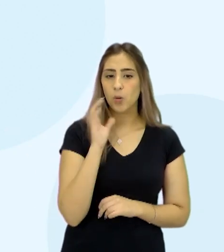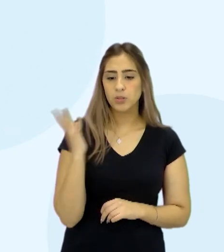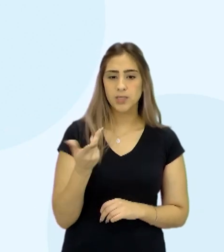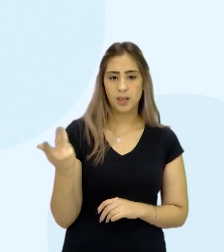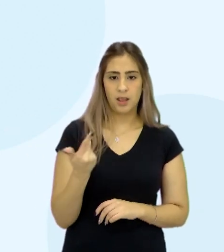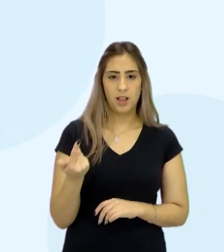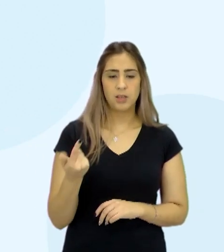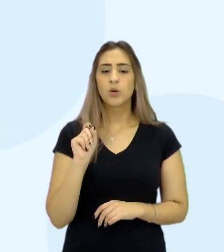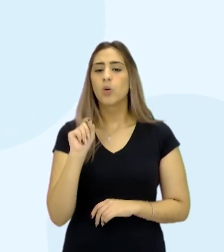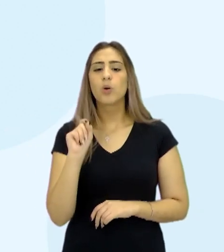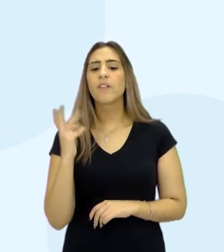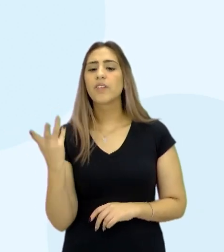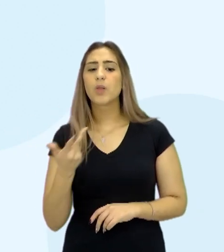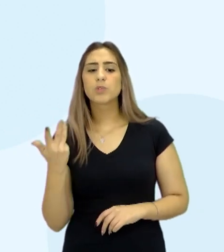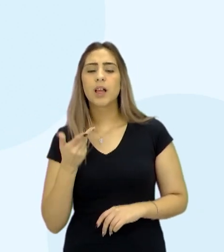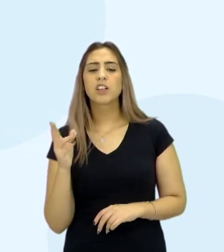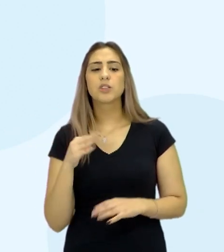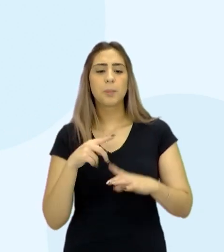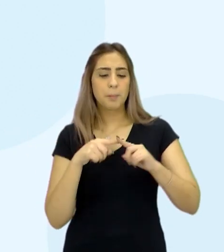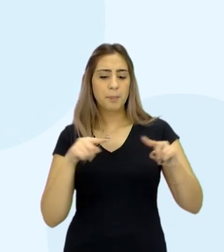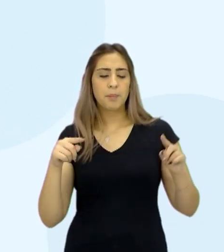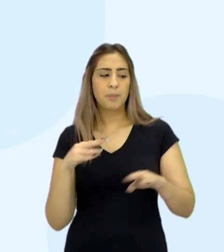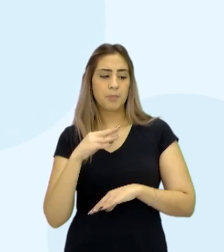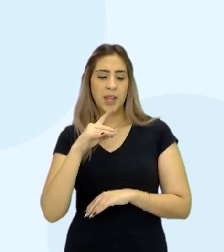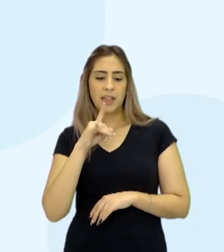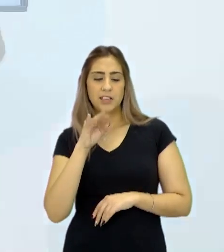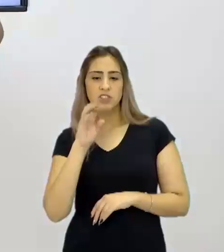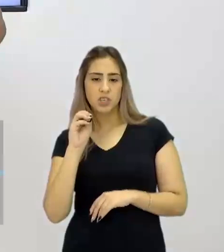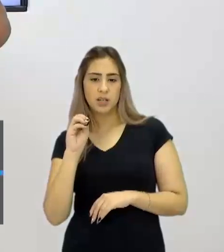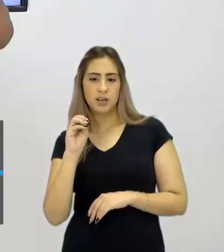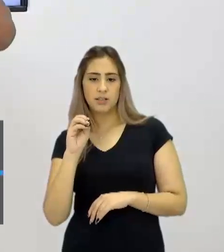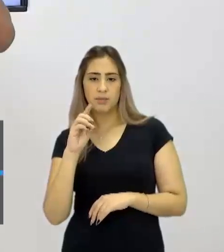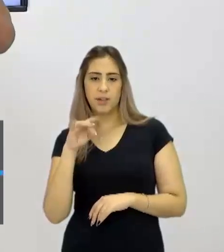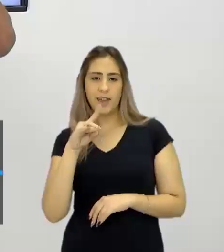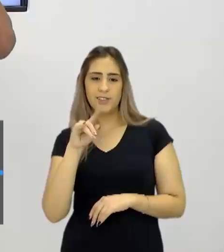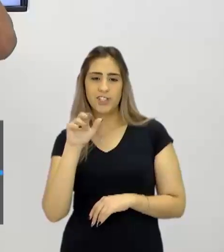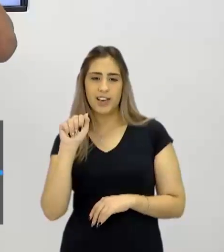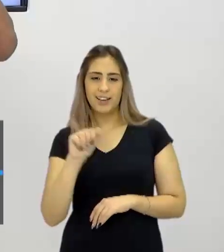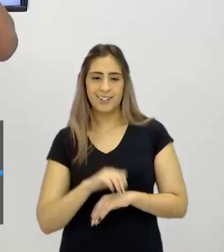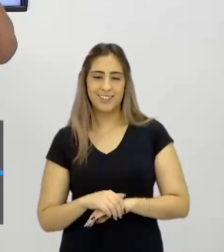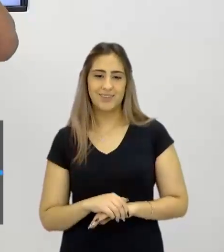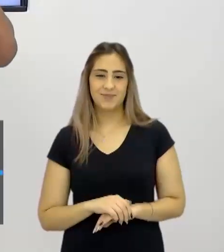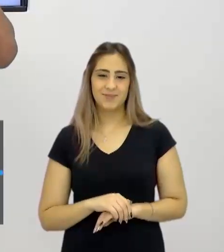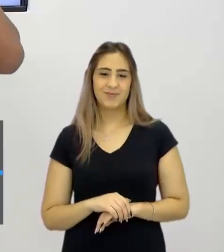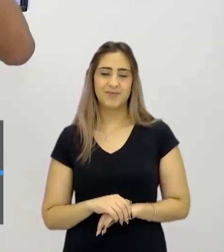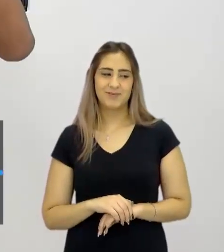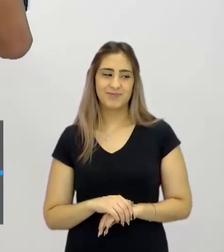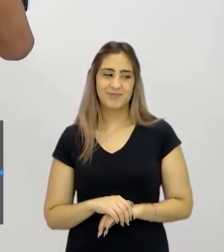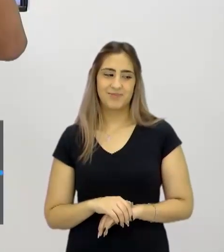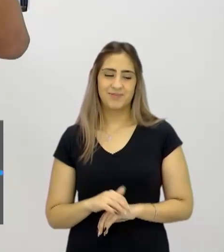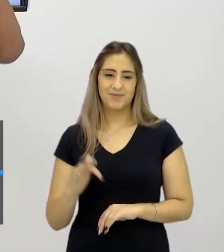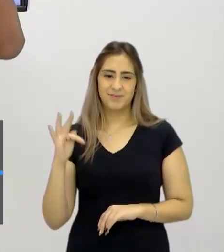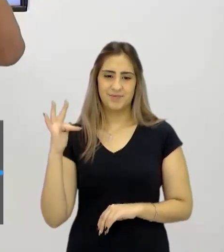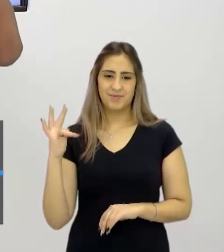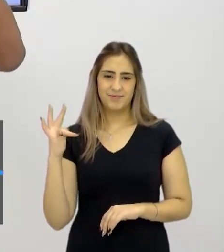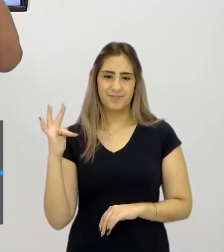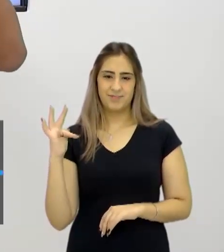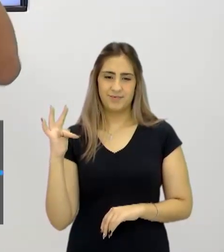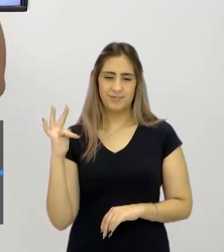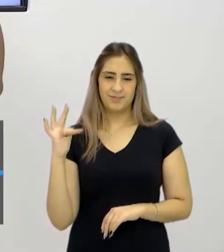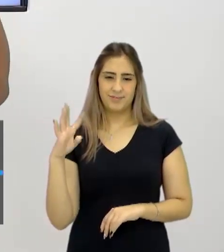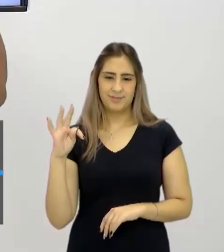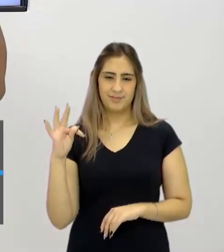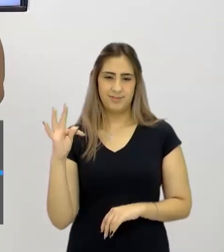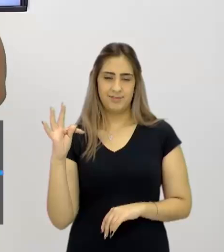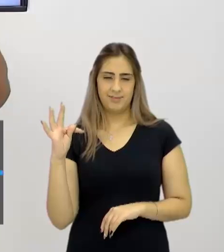média? É a distância dividida pelo tempo. Então, quando a gente faz essa razão, a gente quer saber o quanto uma pessoa tem andado,